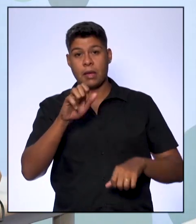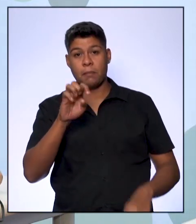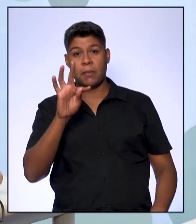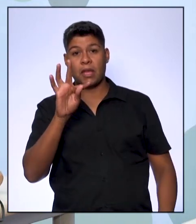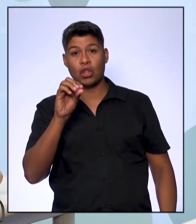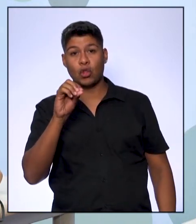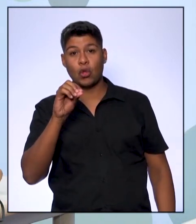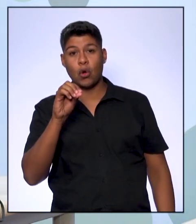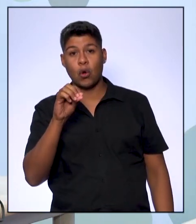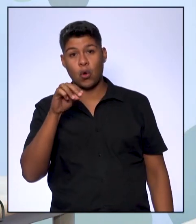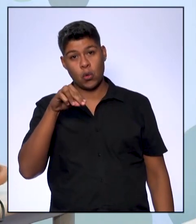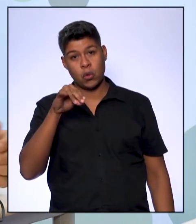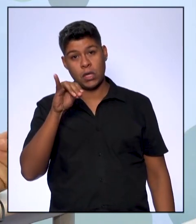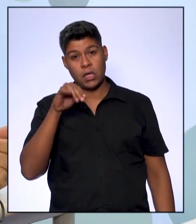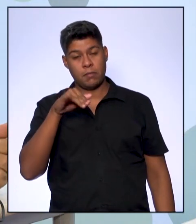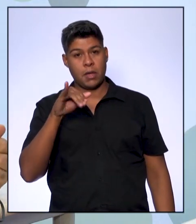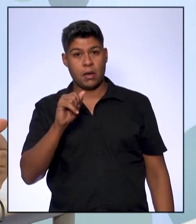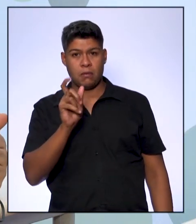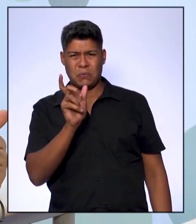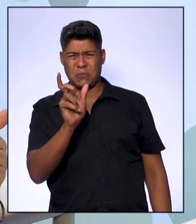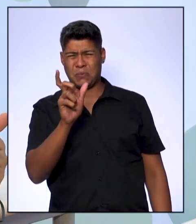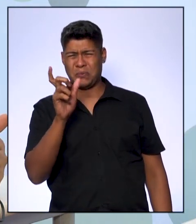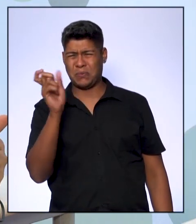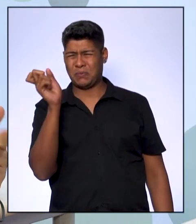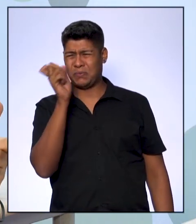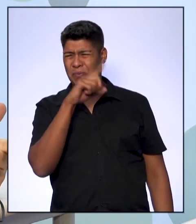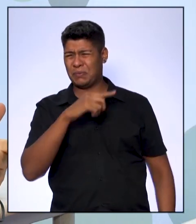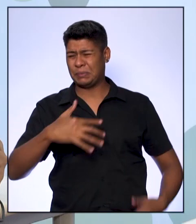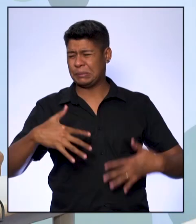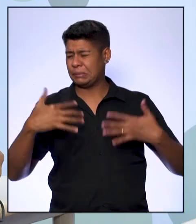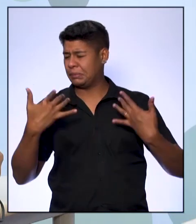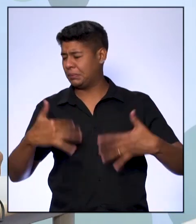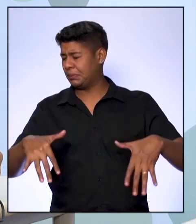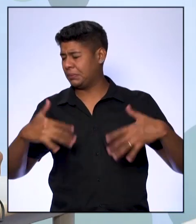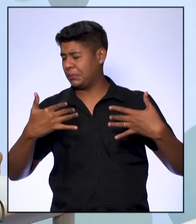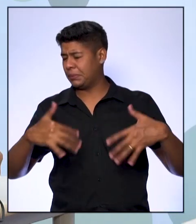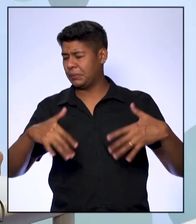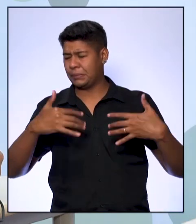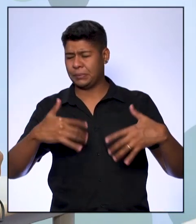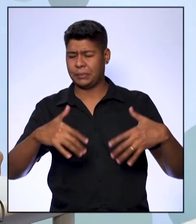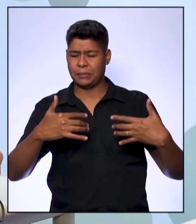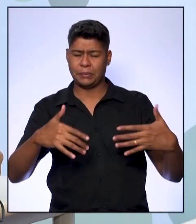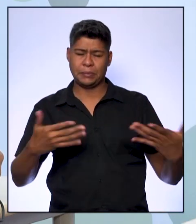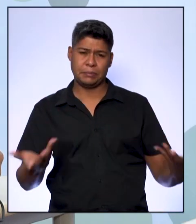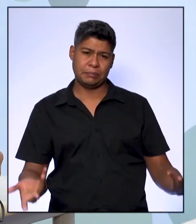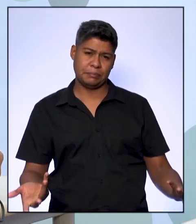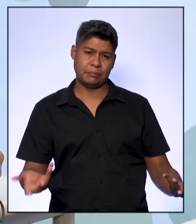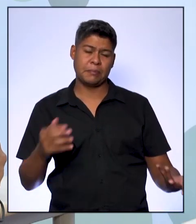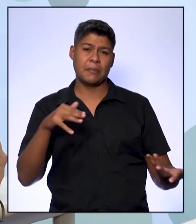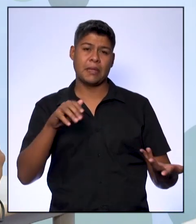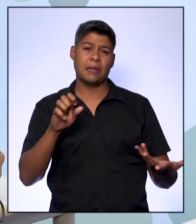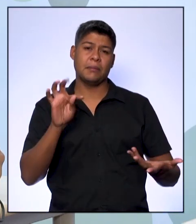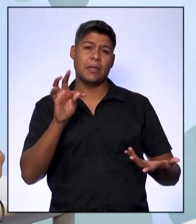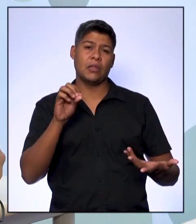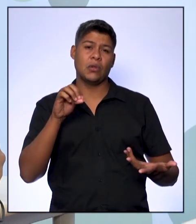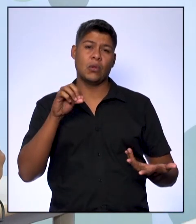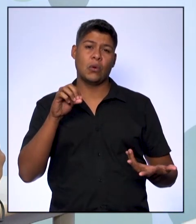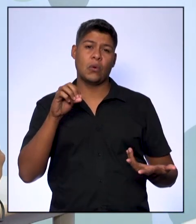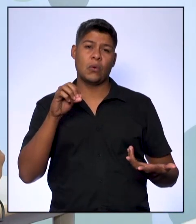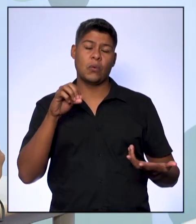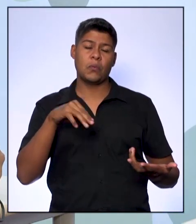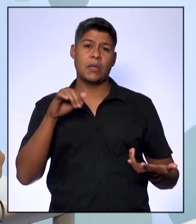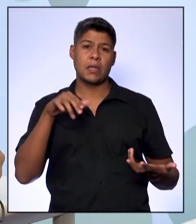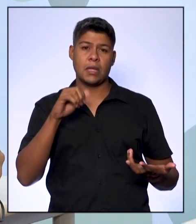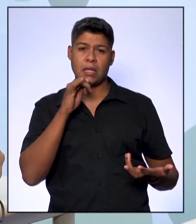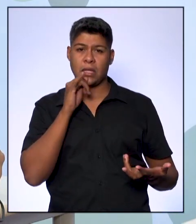nossa professor começou a palavra difícil né é a metonímia nada mais é do que você não